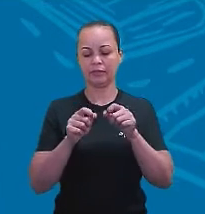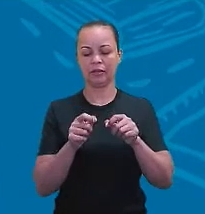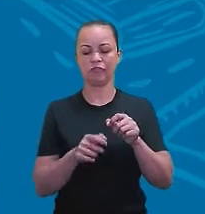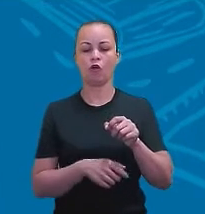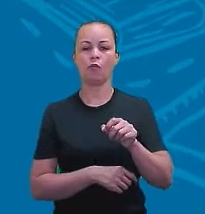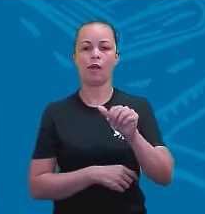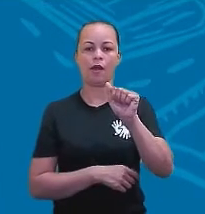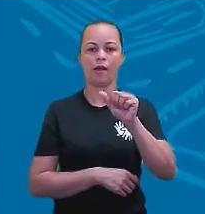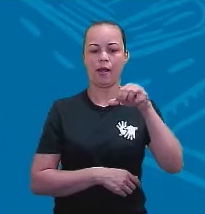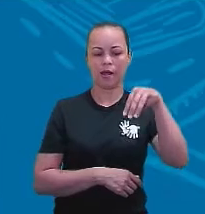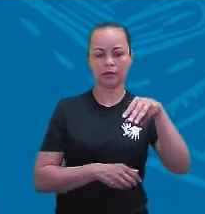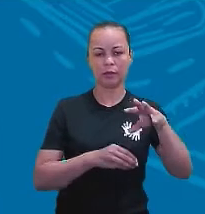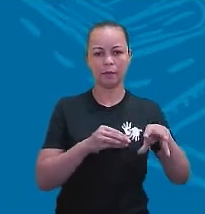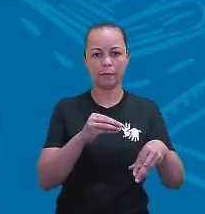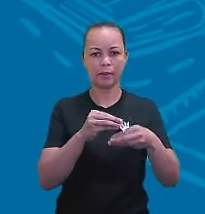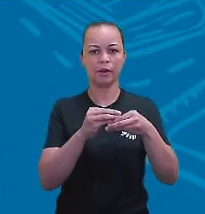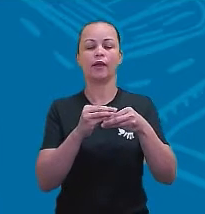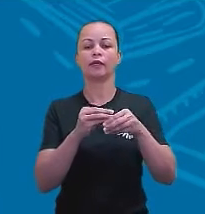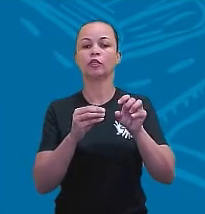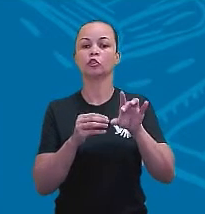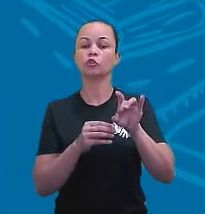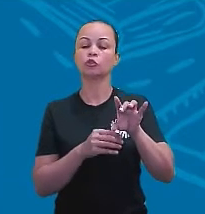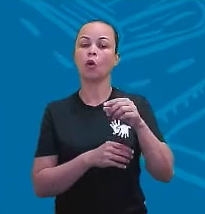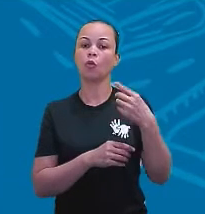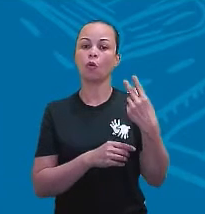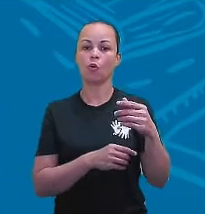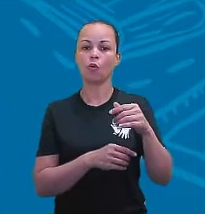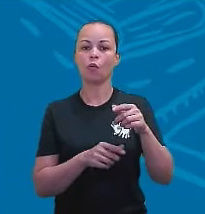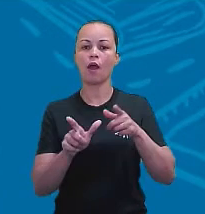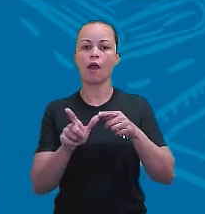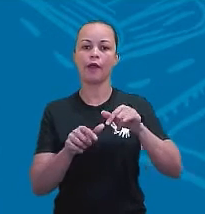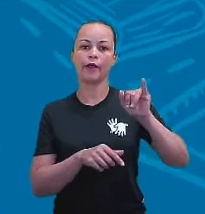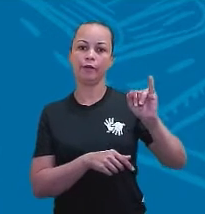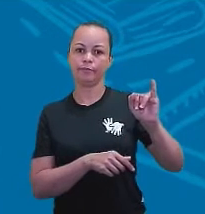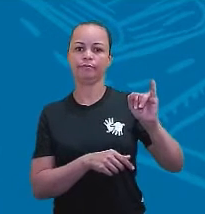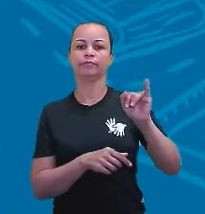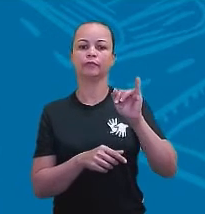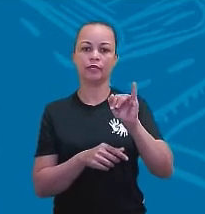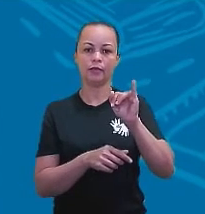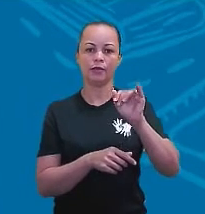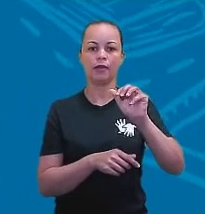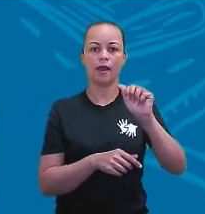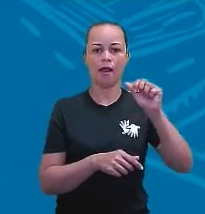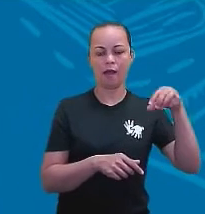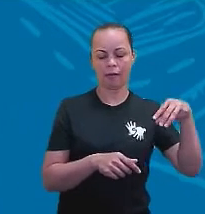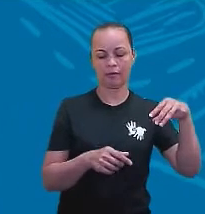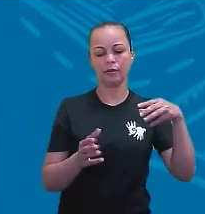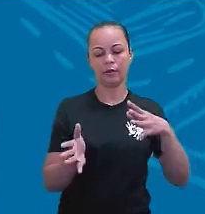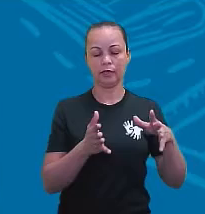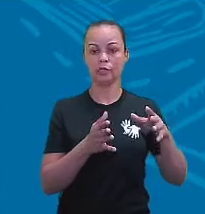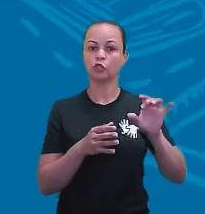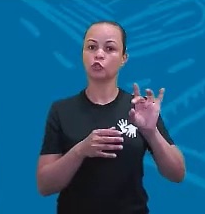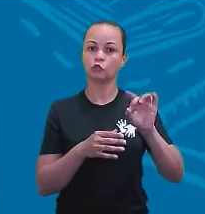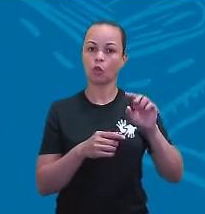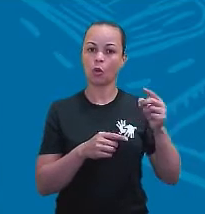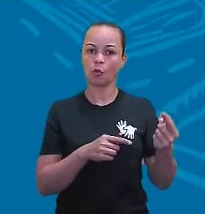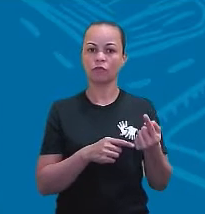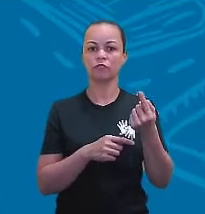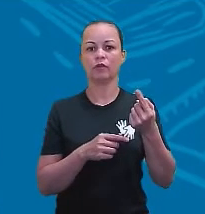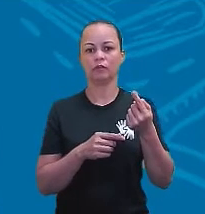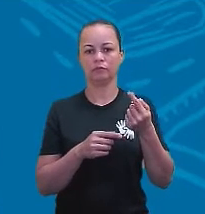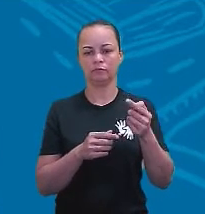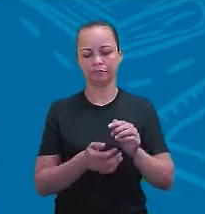é empregada com I. Então, nota que aí a gente só tem am empregado uma vez só, ou seja, com o